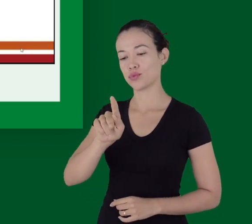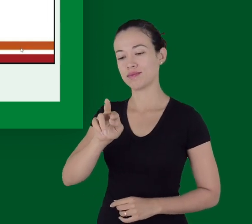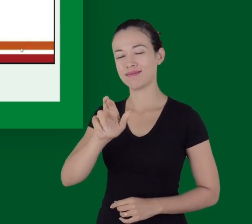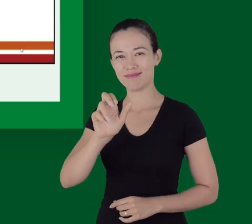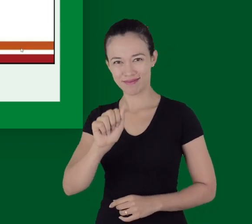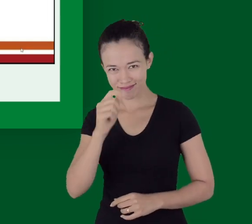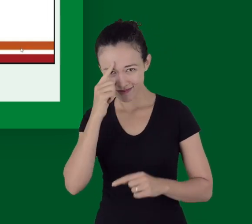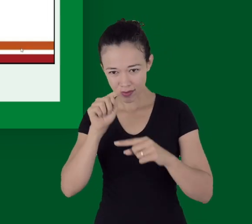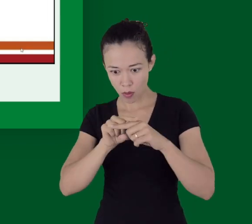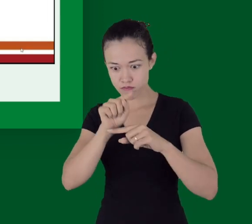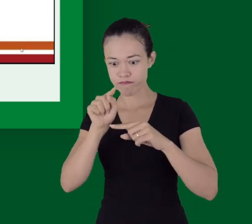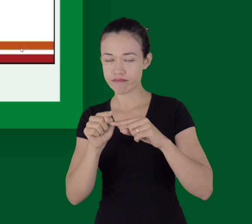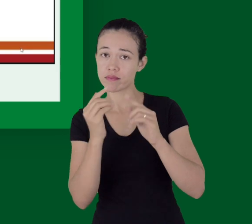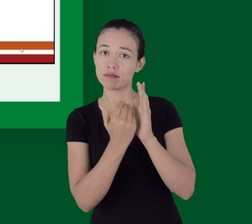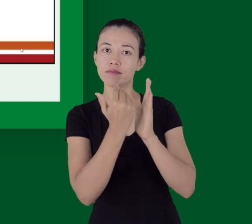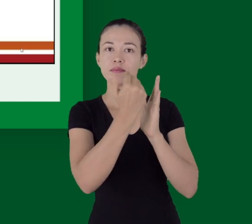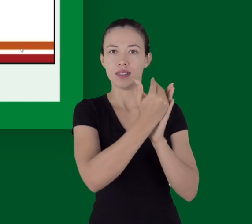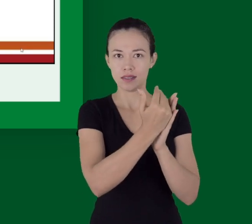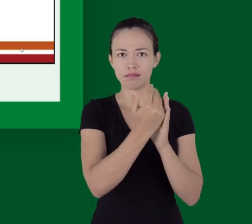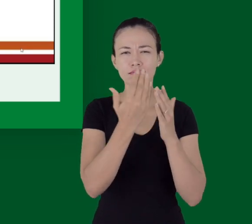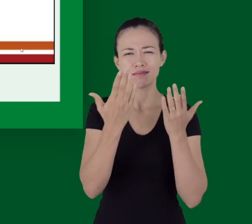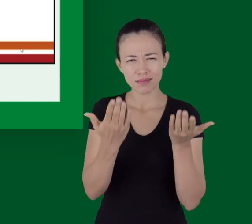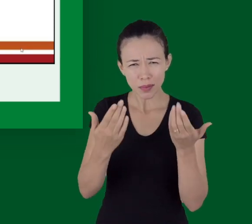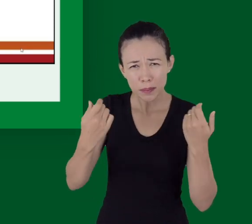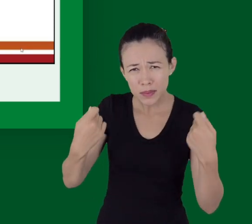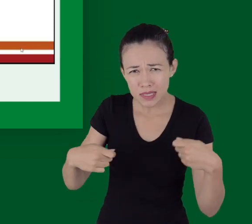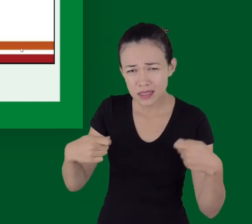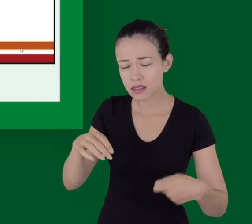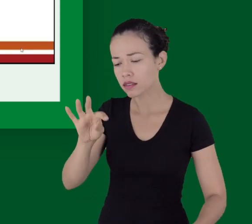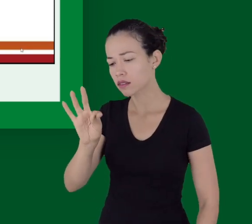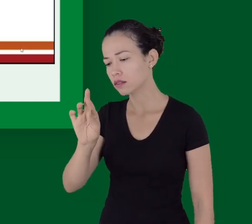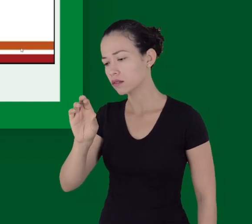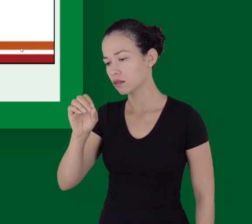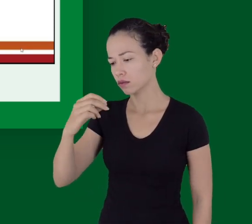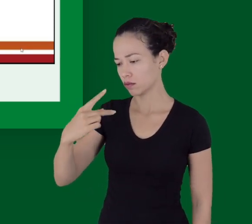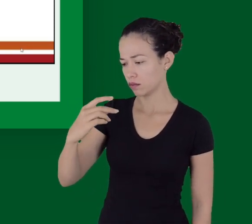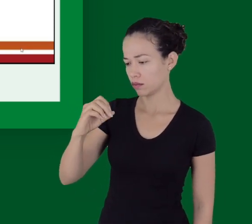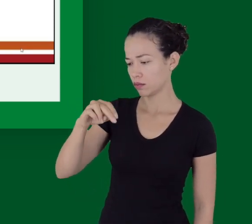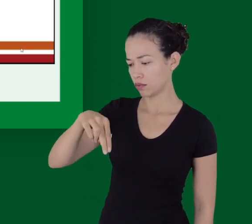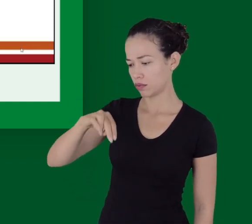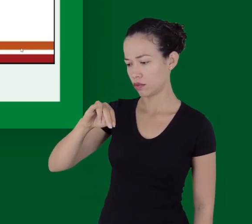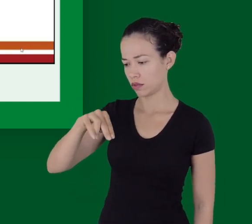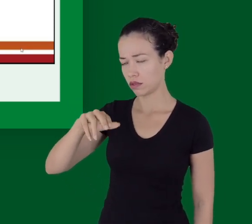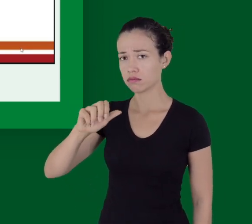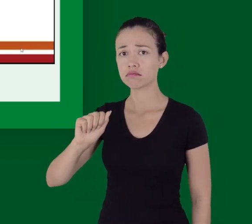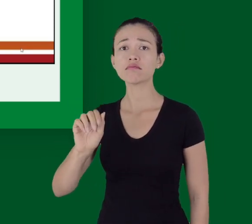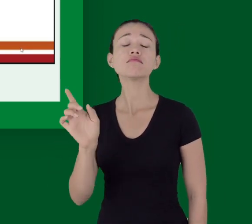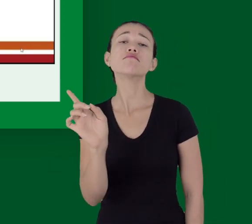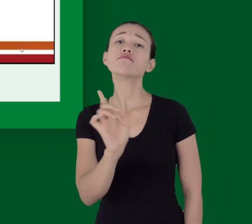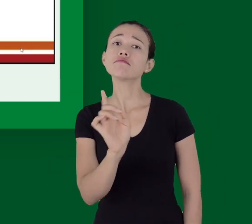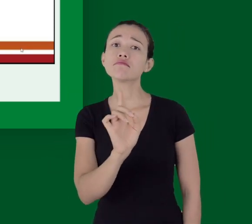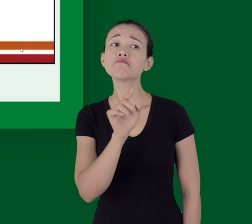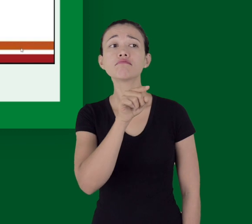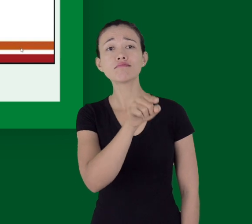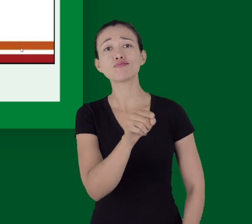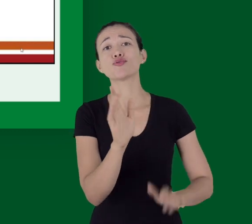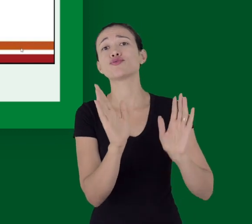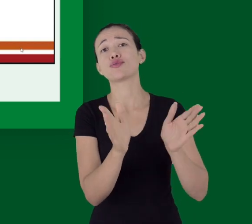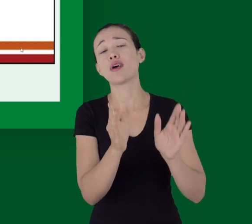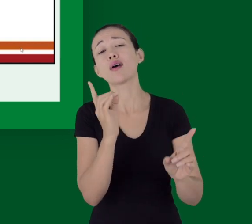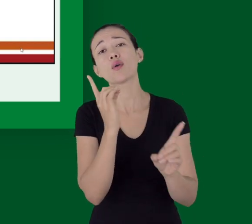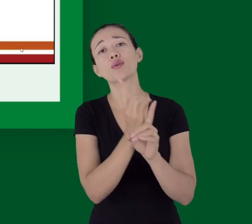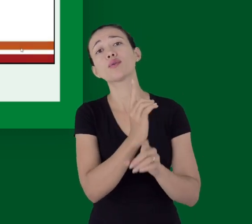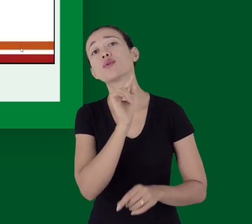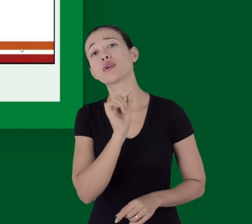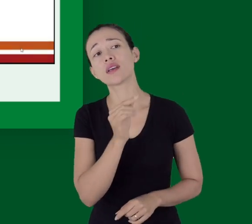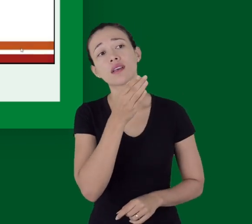prognóstica e para confirmar ali uma coisa que você já sabe o que é, tá bom? Mas não é necessário para fazer o diagnóstico.